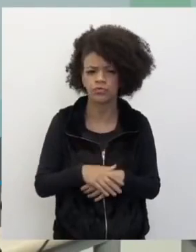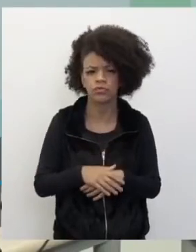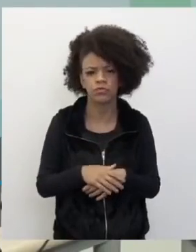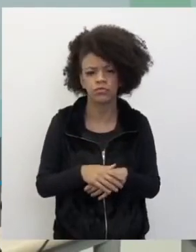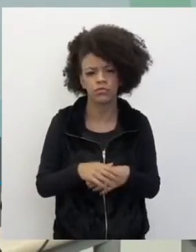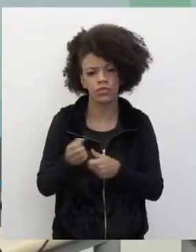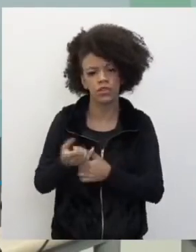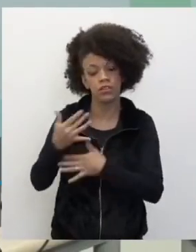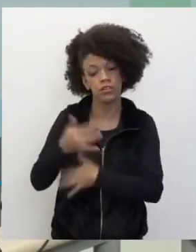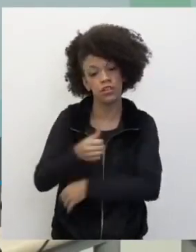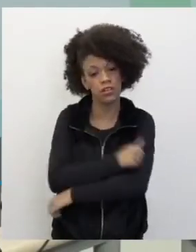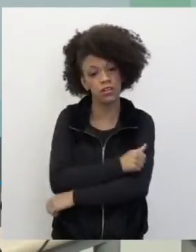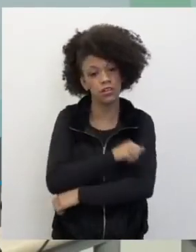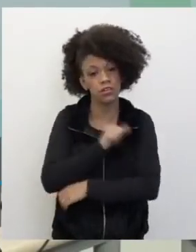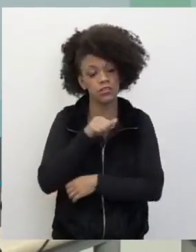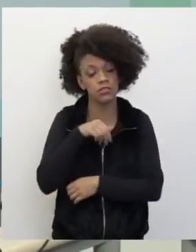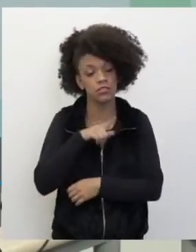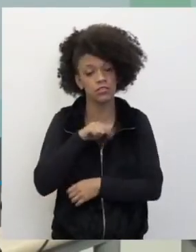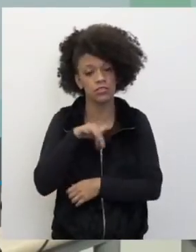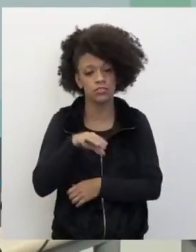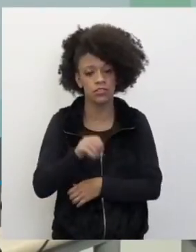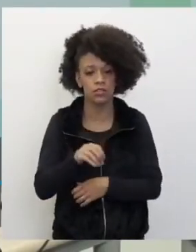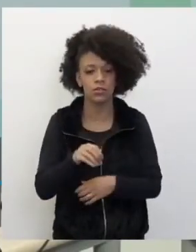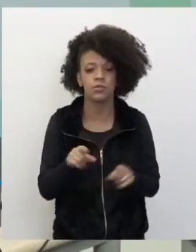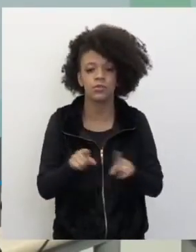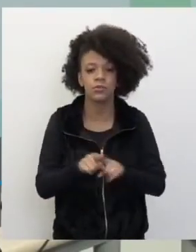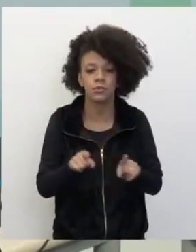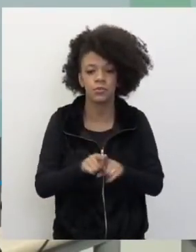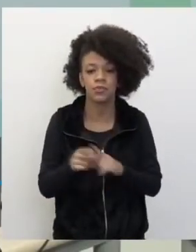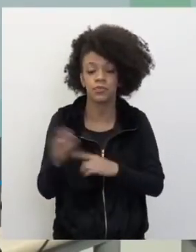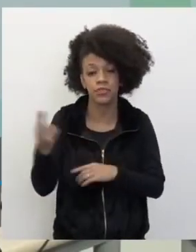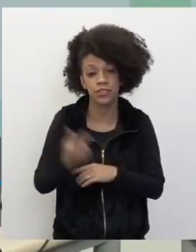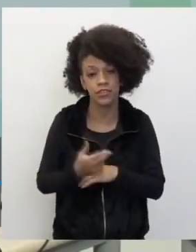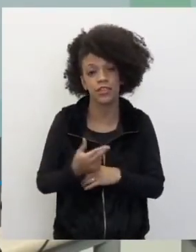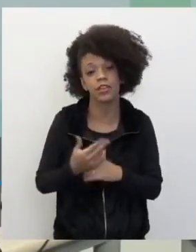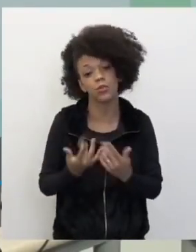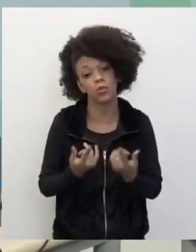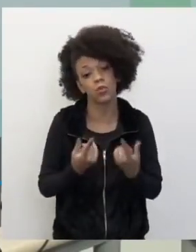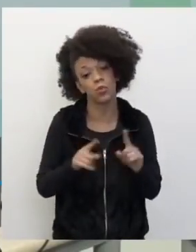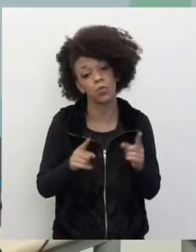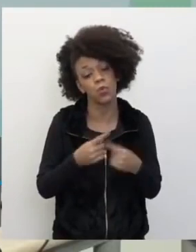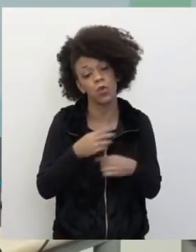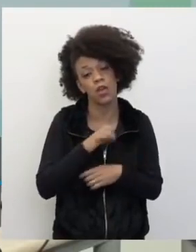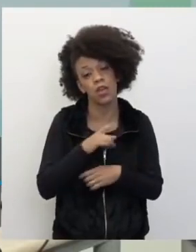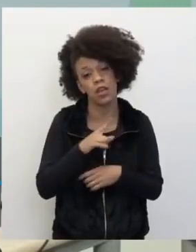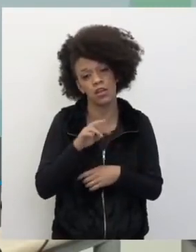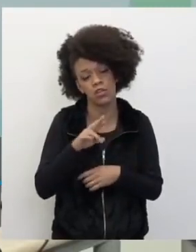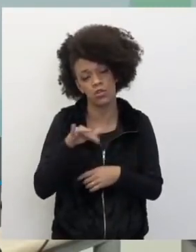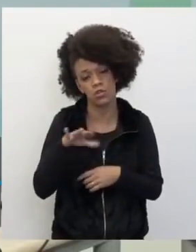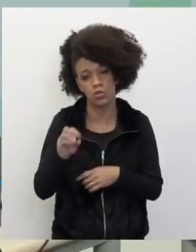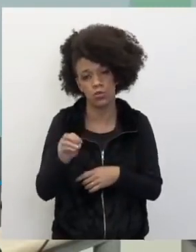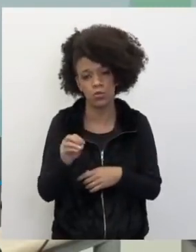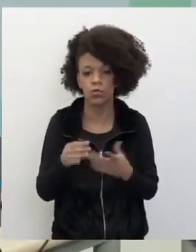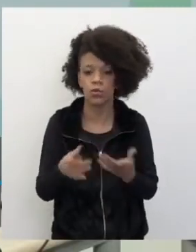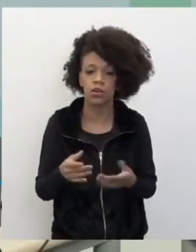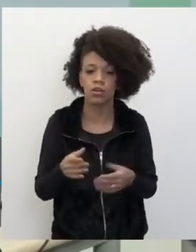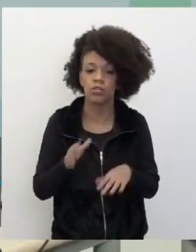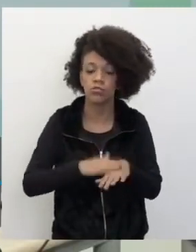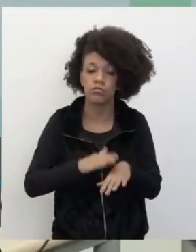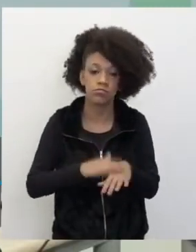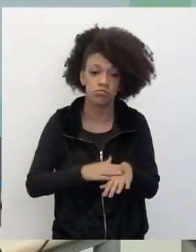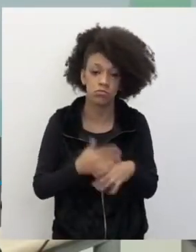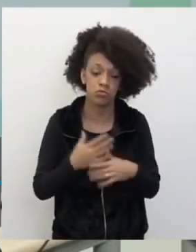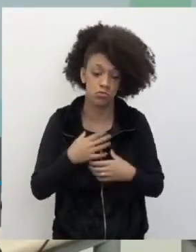ó, aluno Ângelo colocando, no caso aí seria um som eletrônico, né? É produzido aí de uma